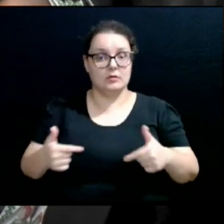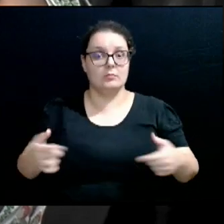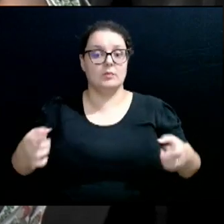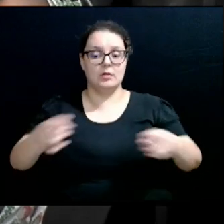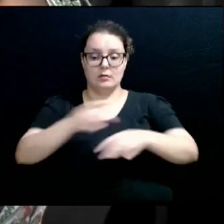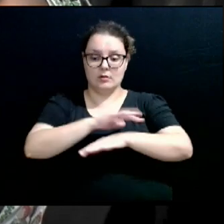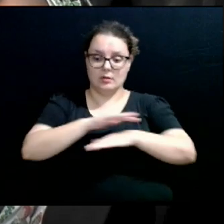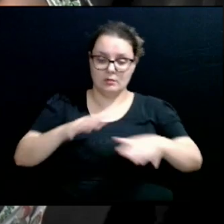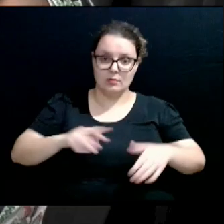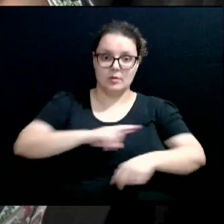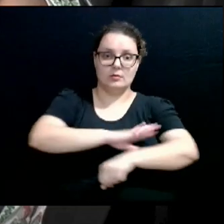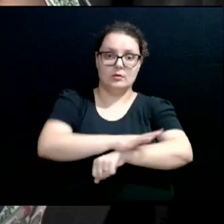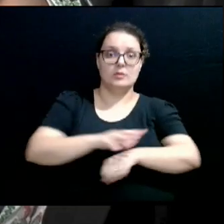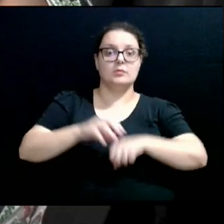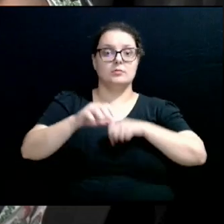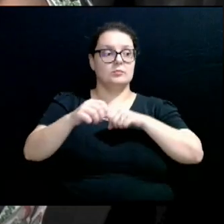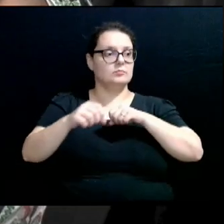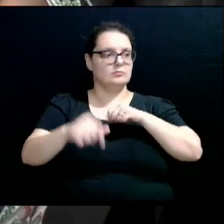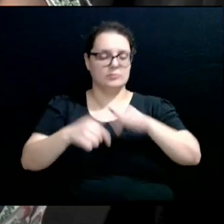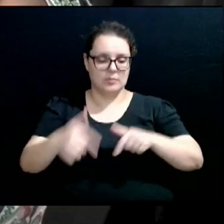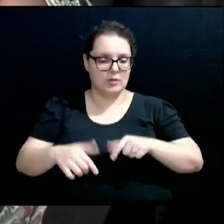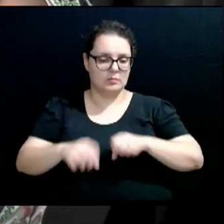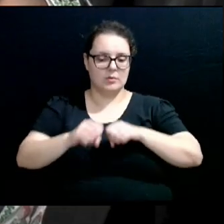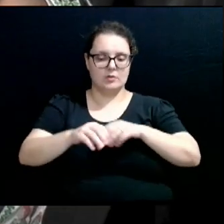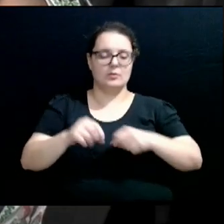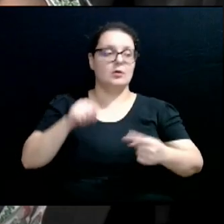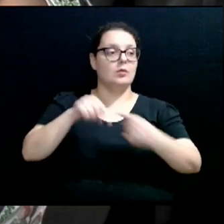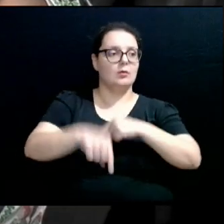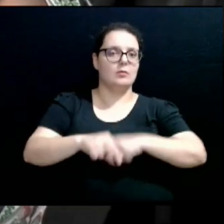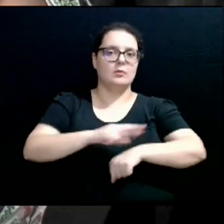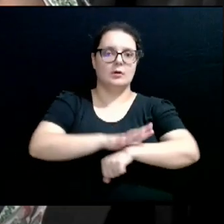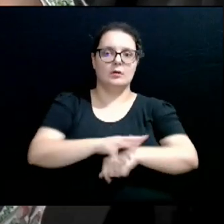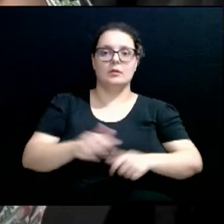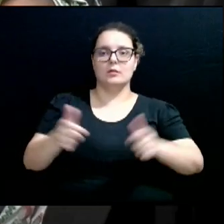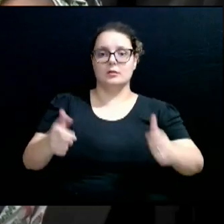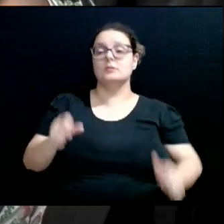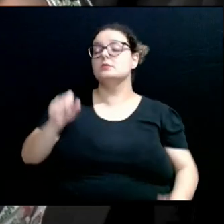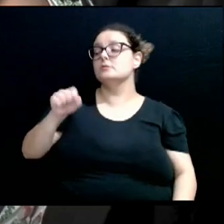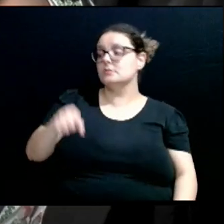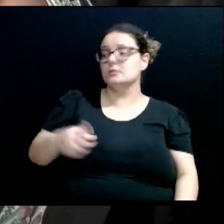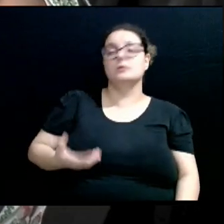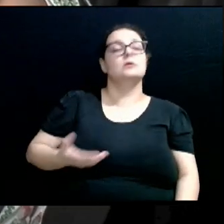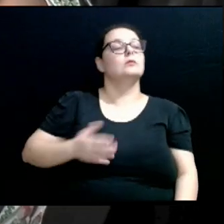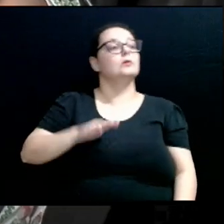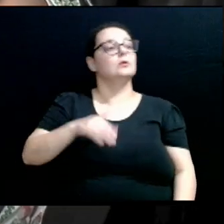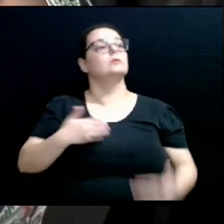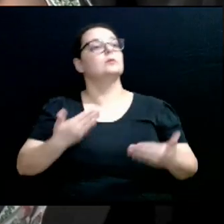educação antirracista muito grande. Né? Quando você traz essa questão da feira, quando você traz essa questão,